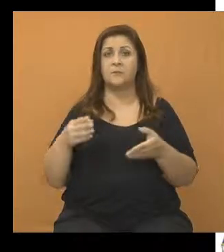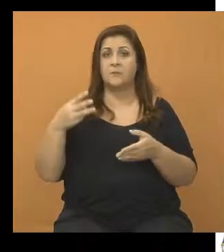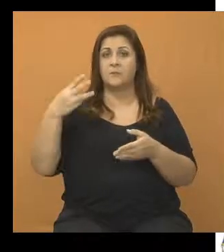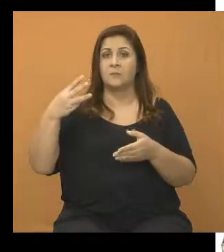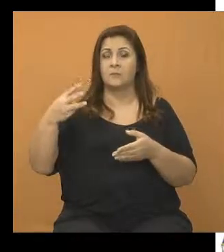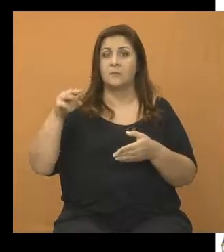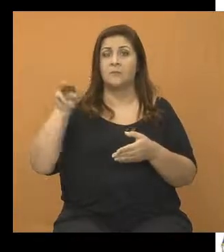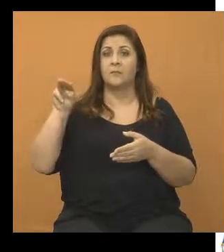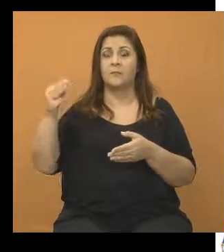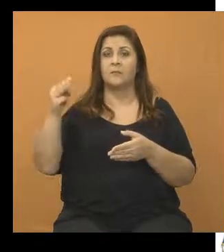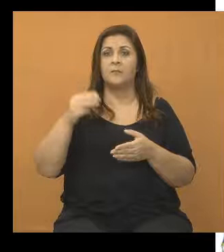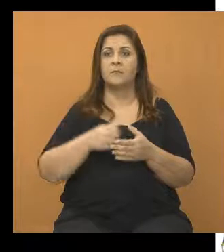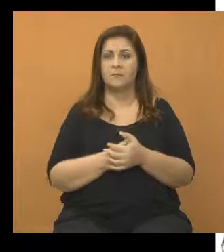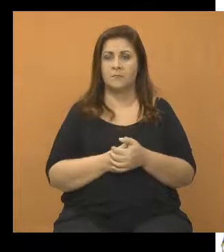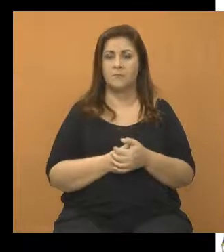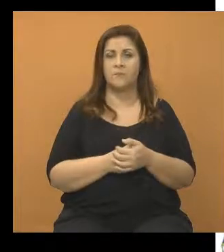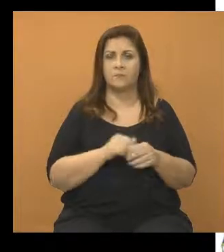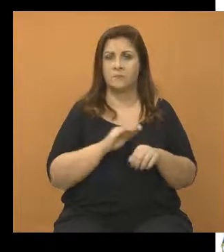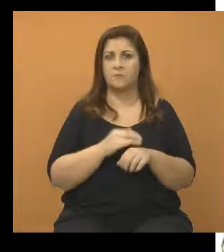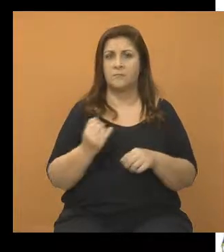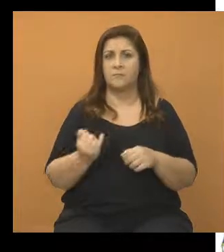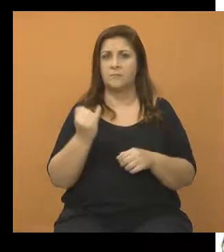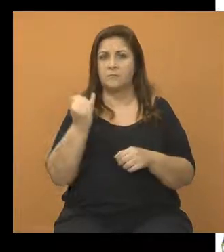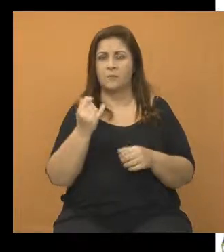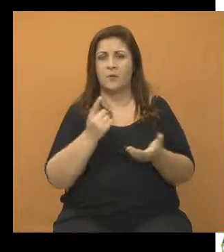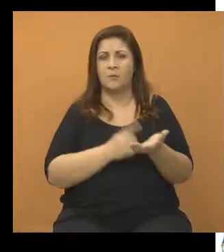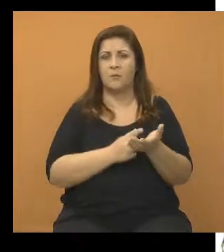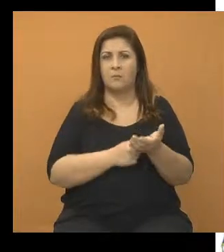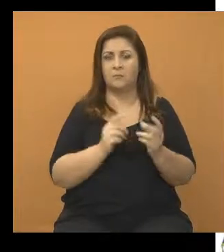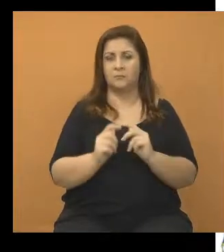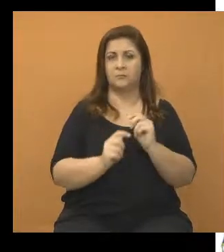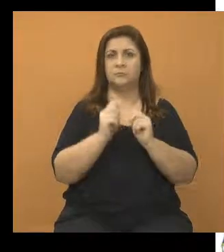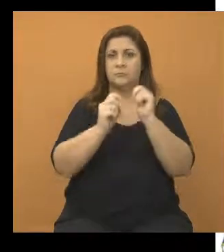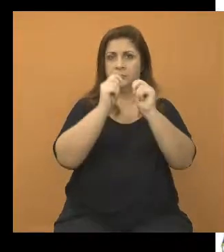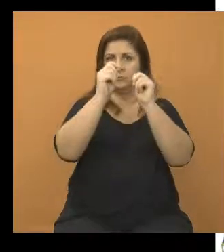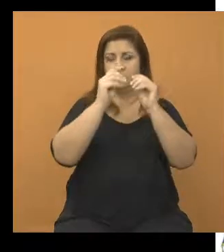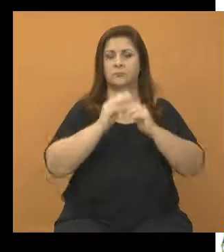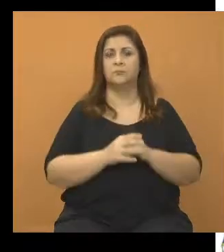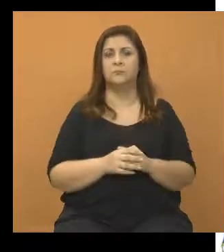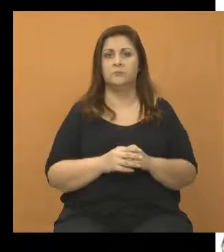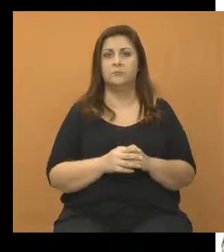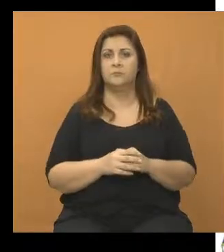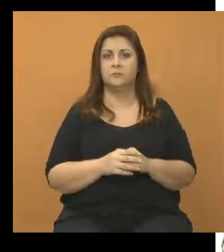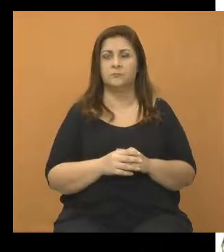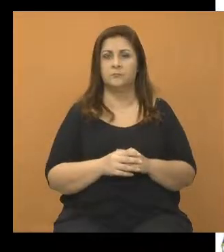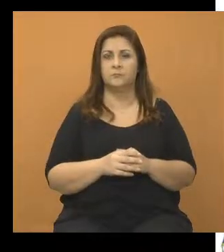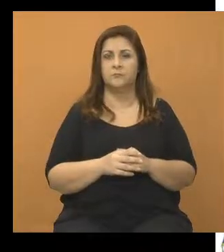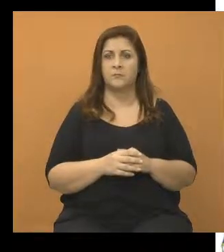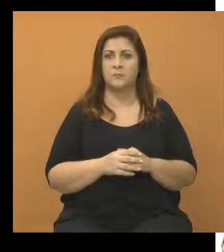Dentre os principais projetos está a elaboração do Plano de Desenvolvimento Econômico, fomento à economia solidária, apoio